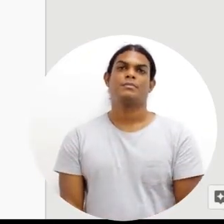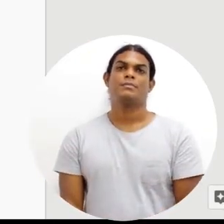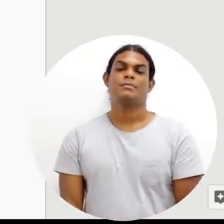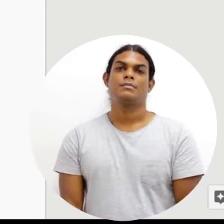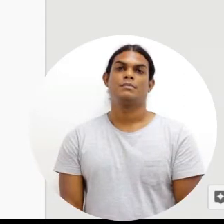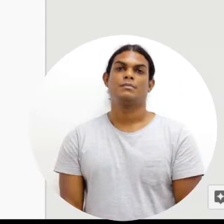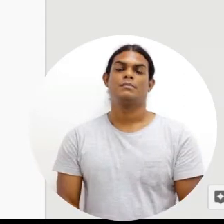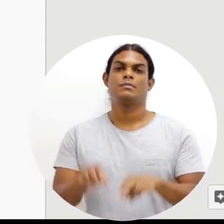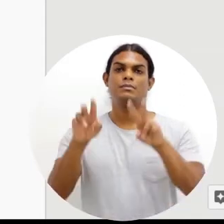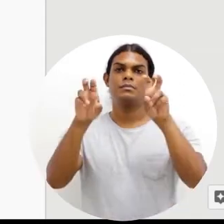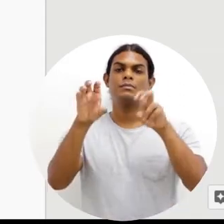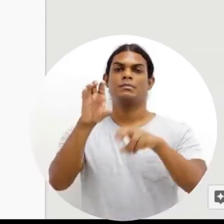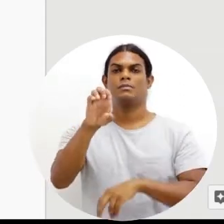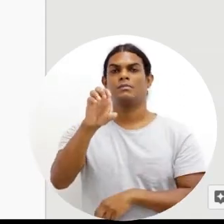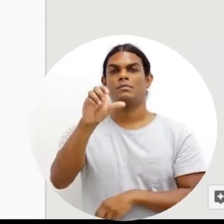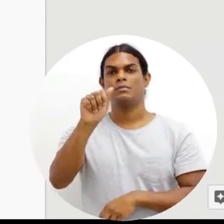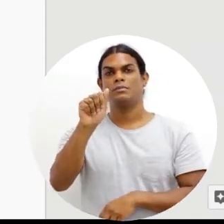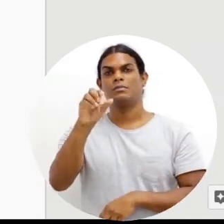Vamos dar o título EAD,